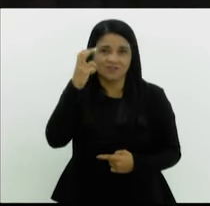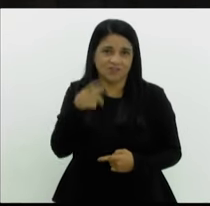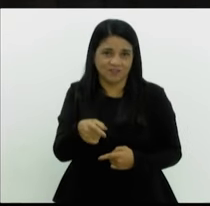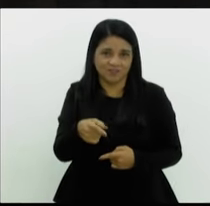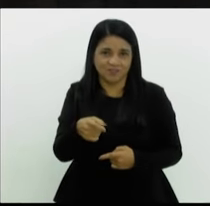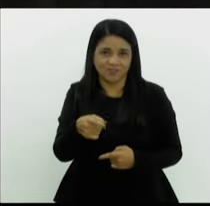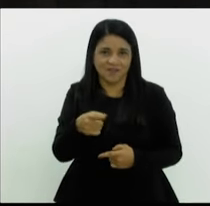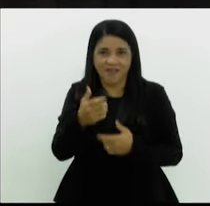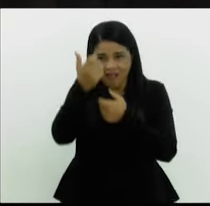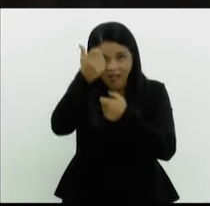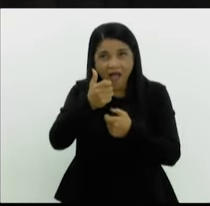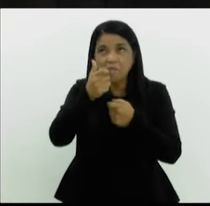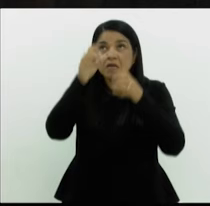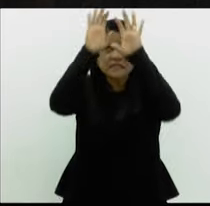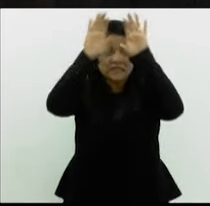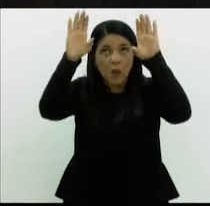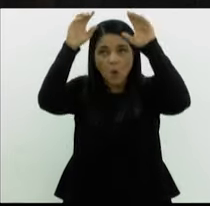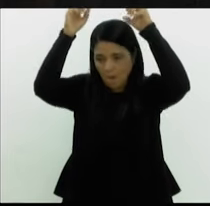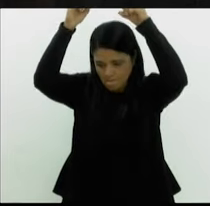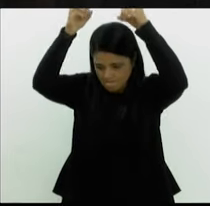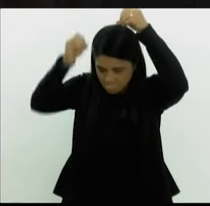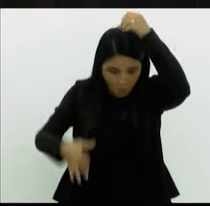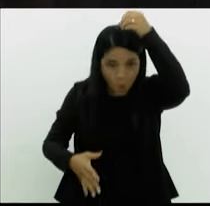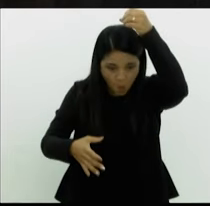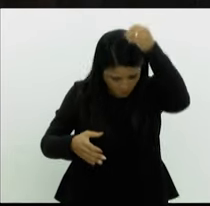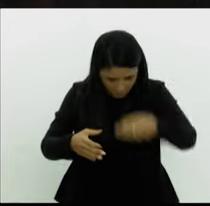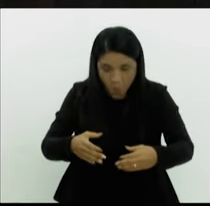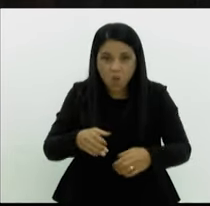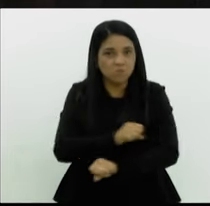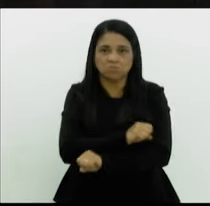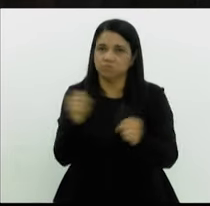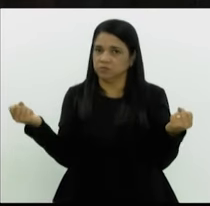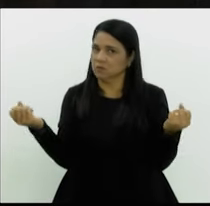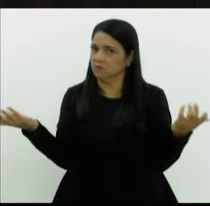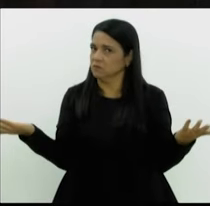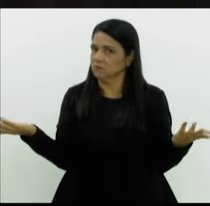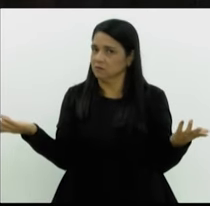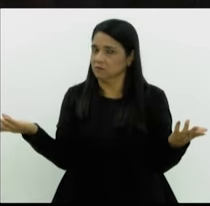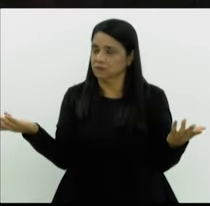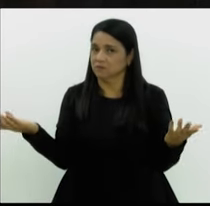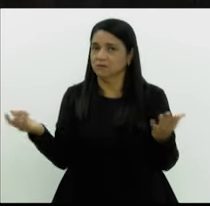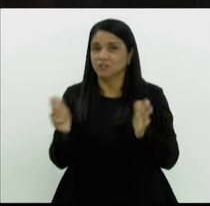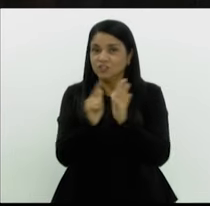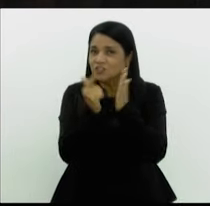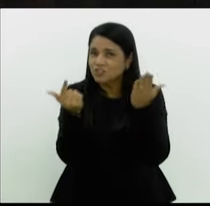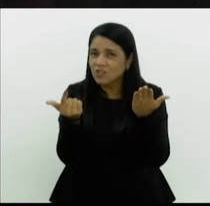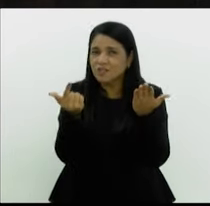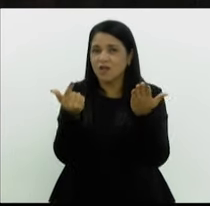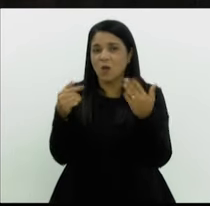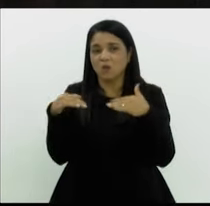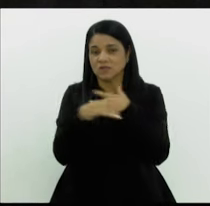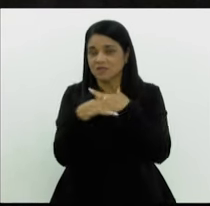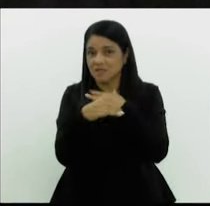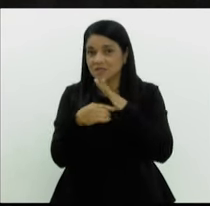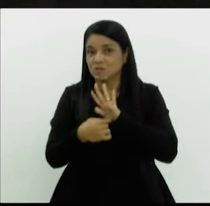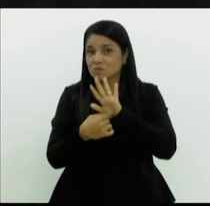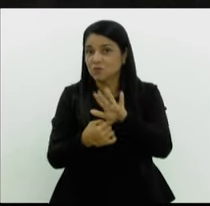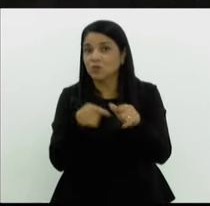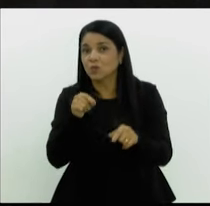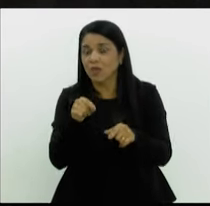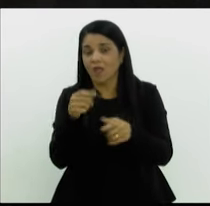A maioria dessas armas, matéria de jornais da nossa cidade, mostraram que são americanas